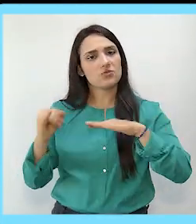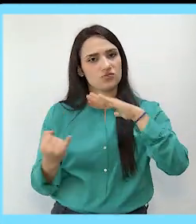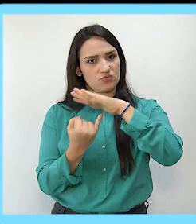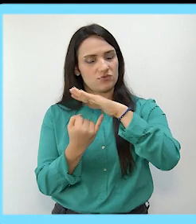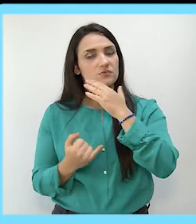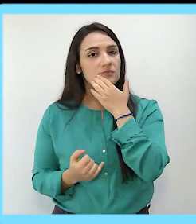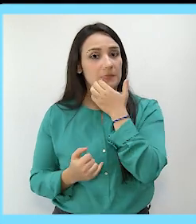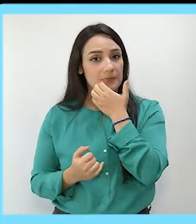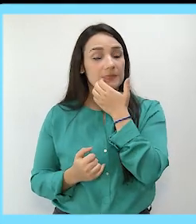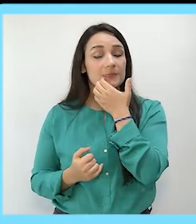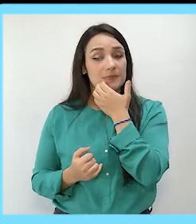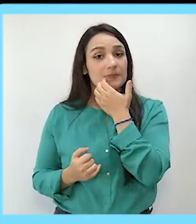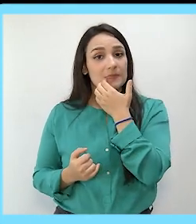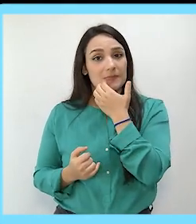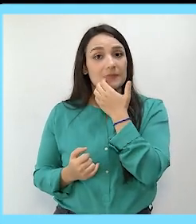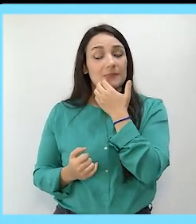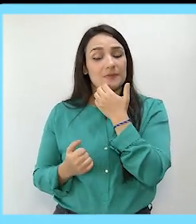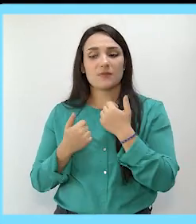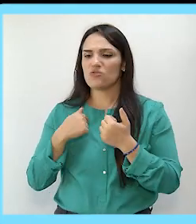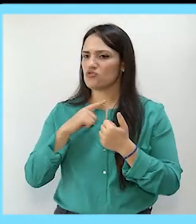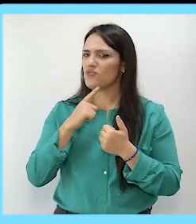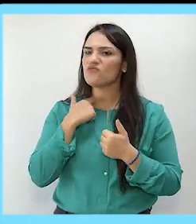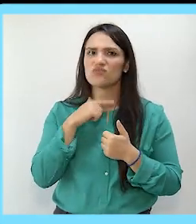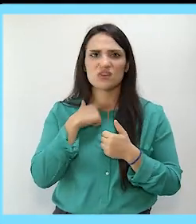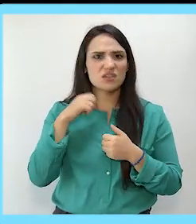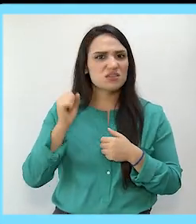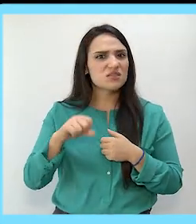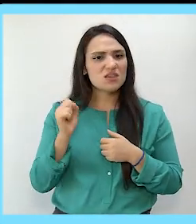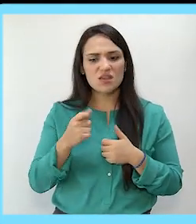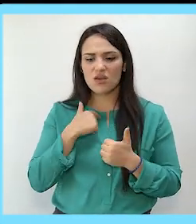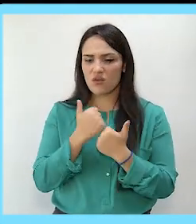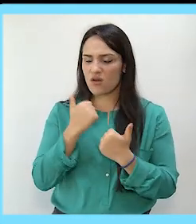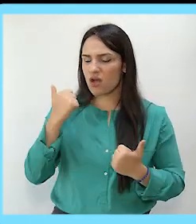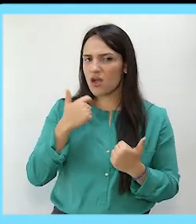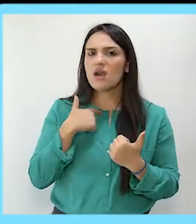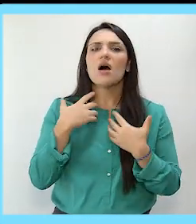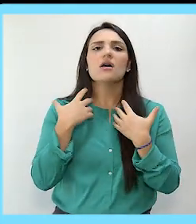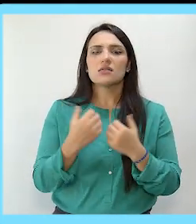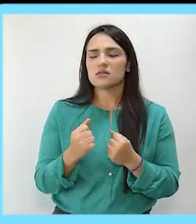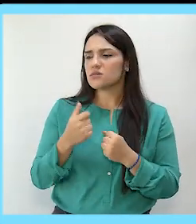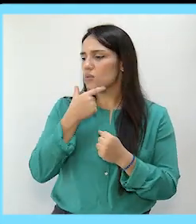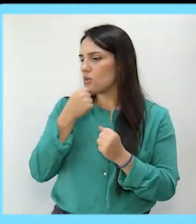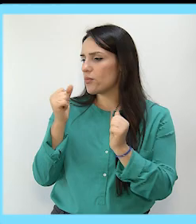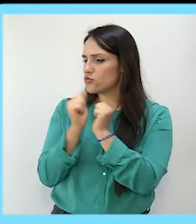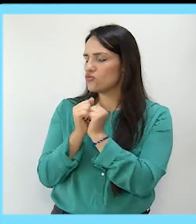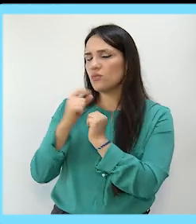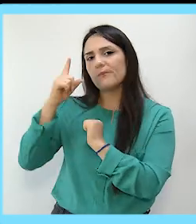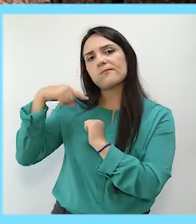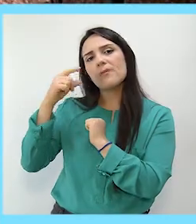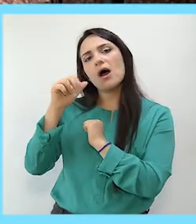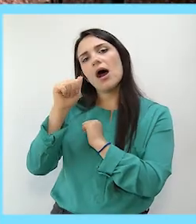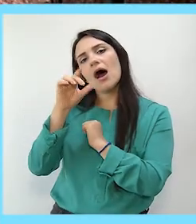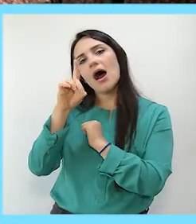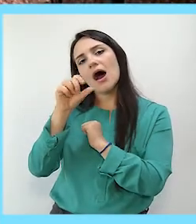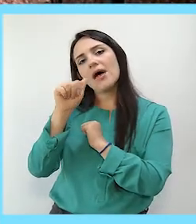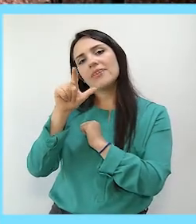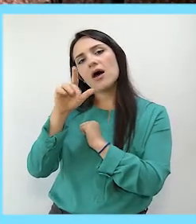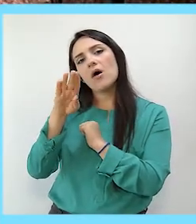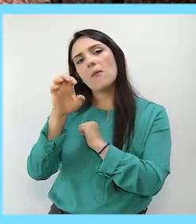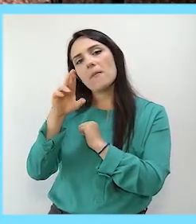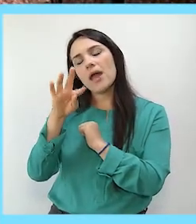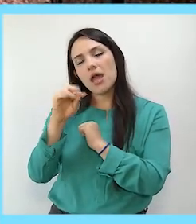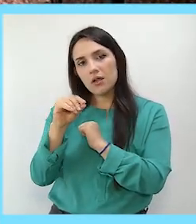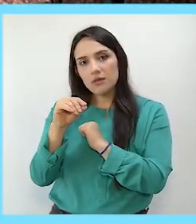instituição. E então eu quis, sim, né? Eu fui adjunta, aceitei o convite para ser adjunta do Dr. Adalberto, implantei